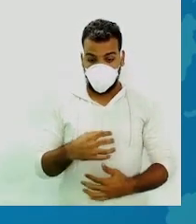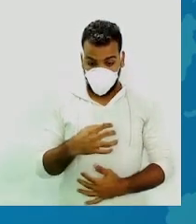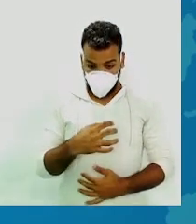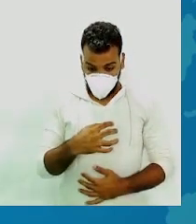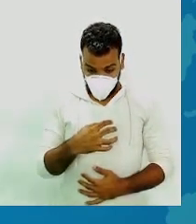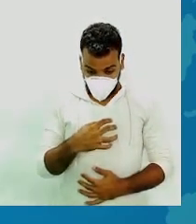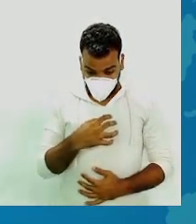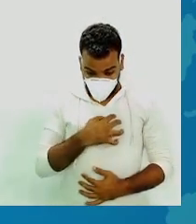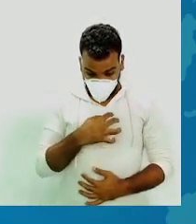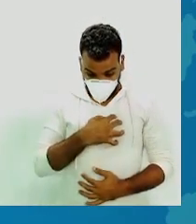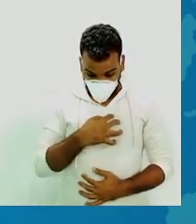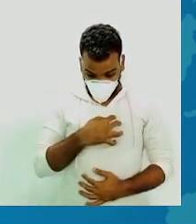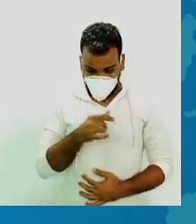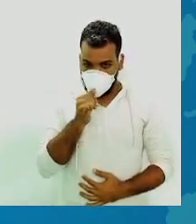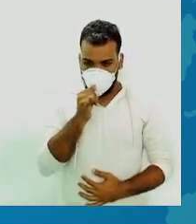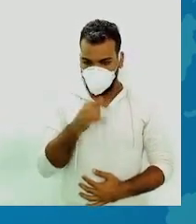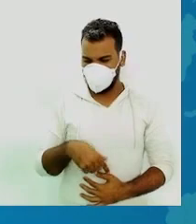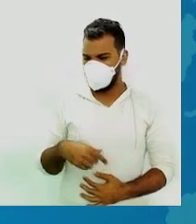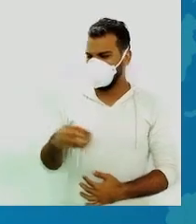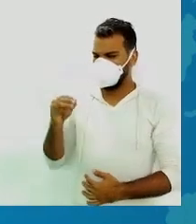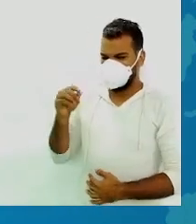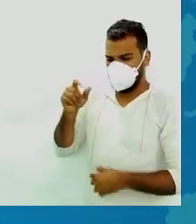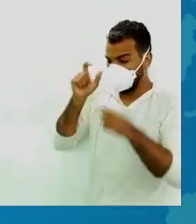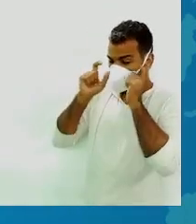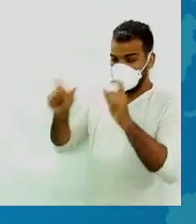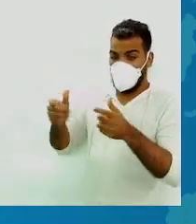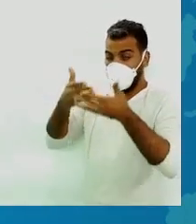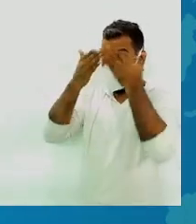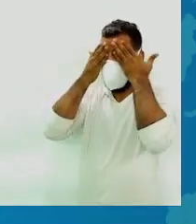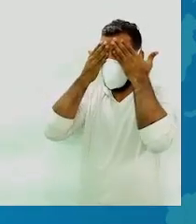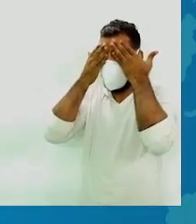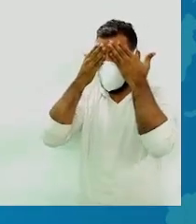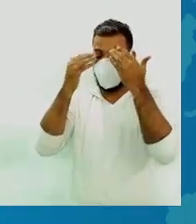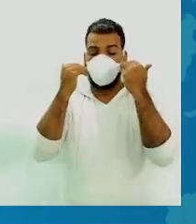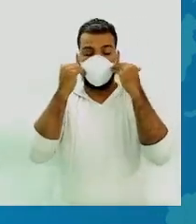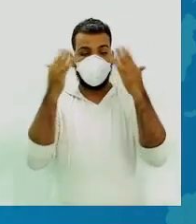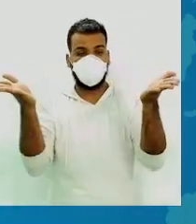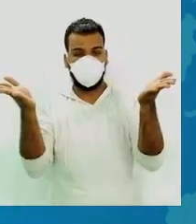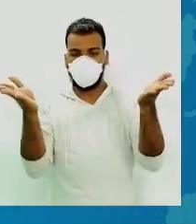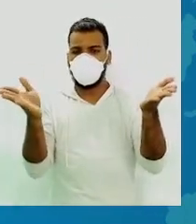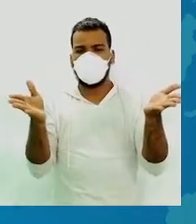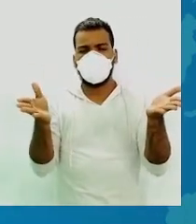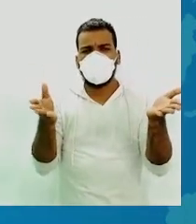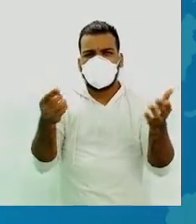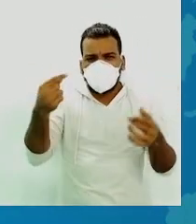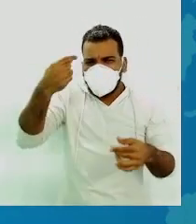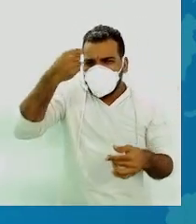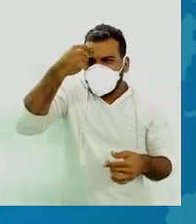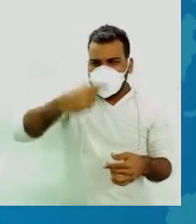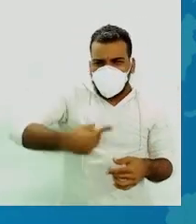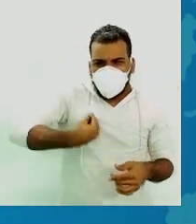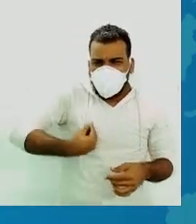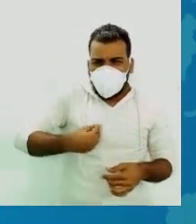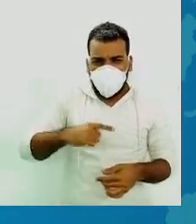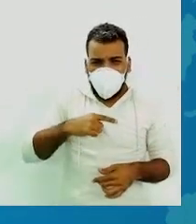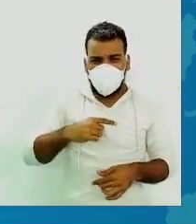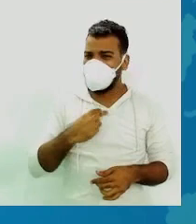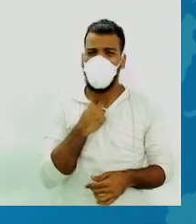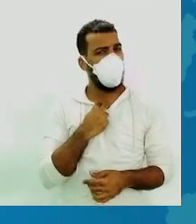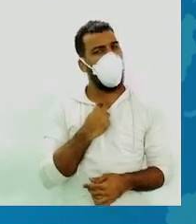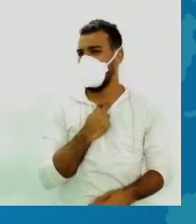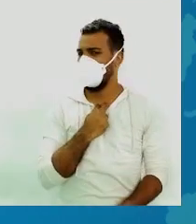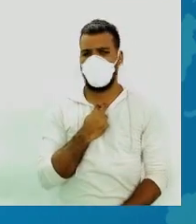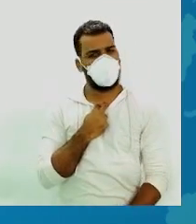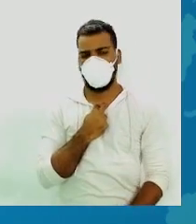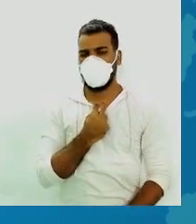sentimento do não me interessa, não vi, não quero saber, não pode ter na nossa vida, porque a partir do momento